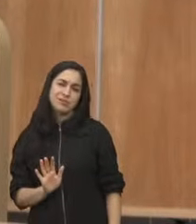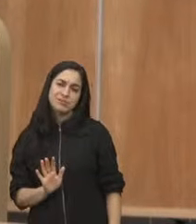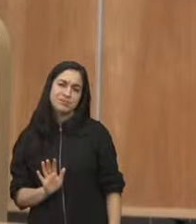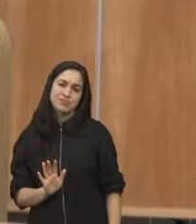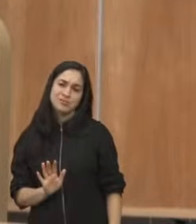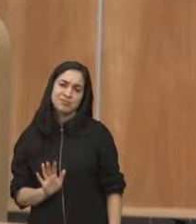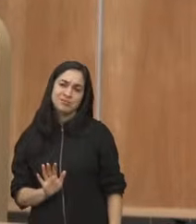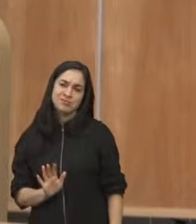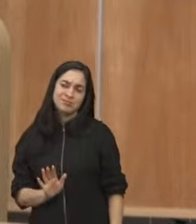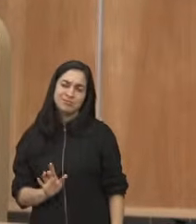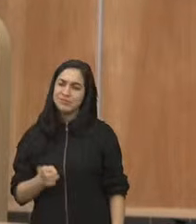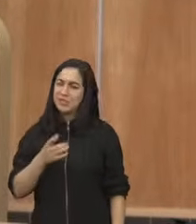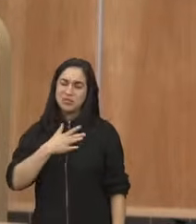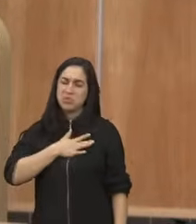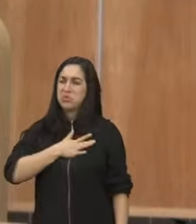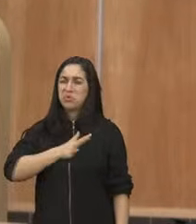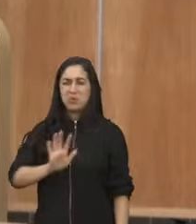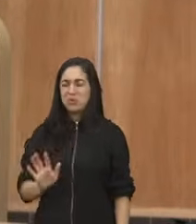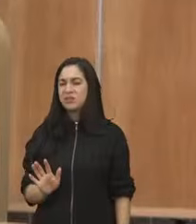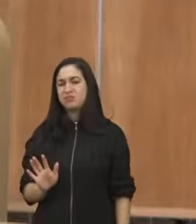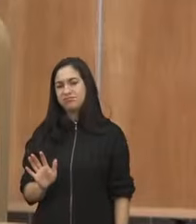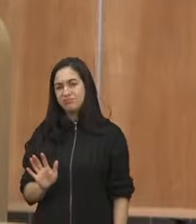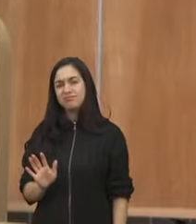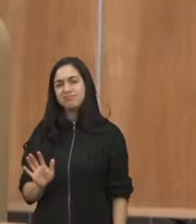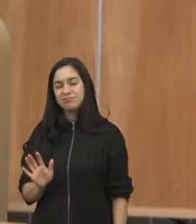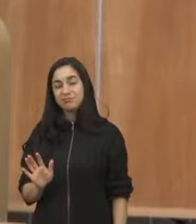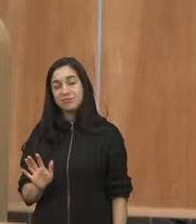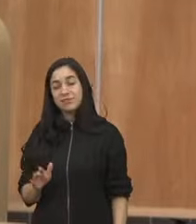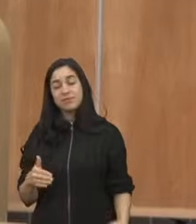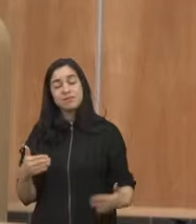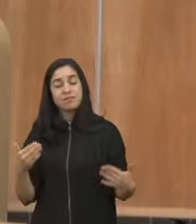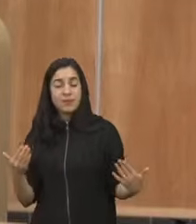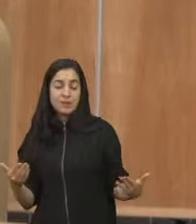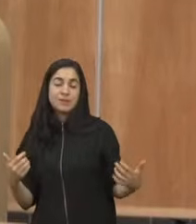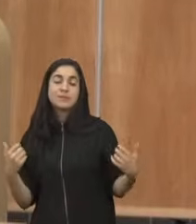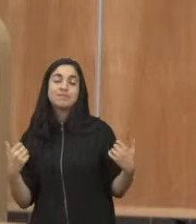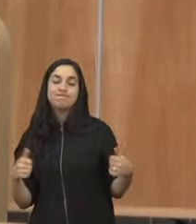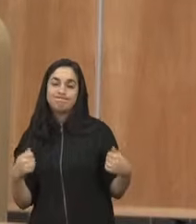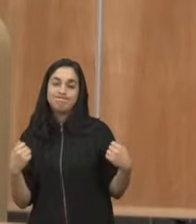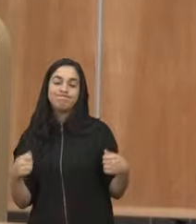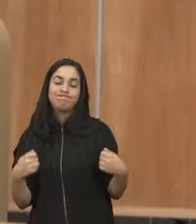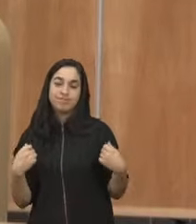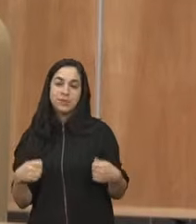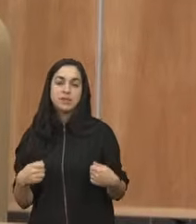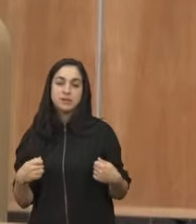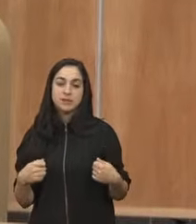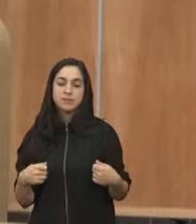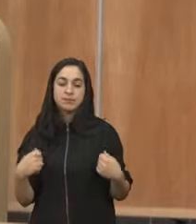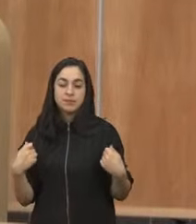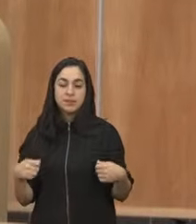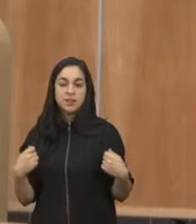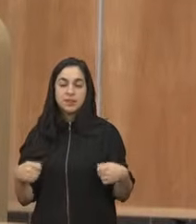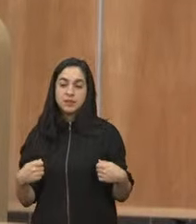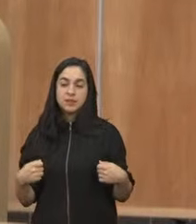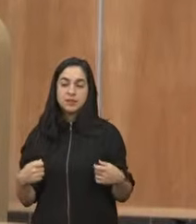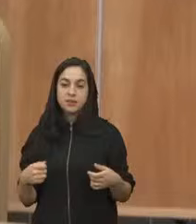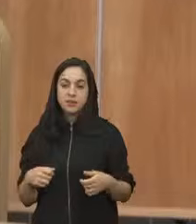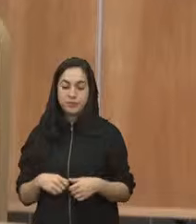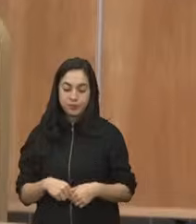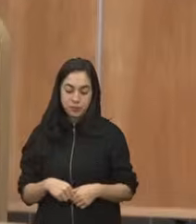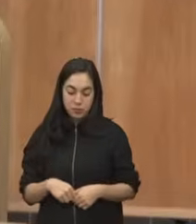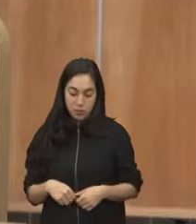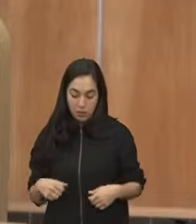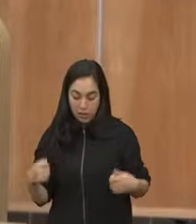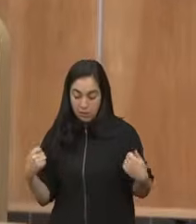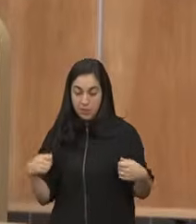Não é um projeto confortável, mas é necessário. É necessário que a gente